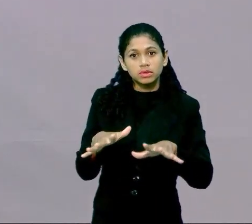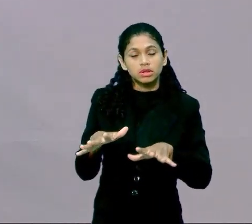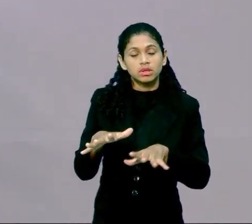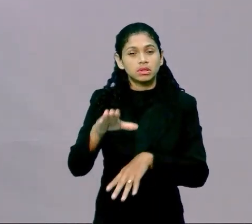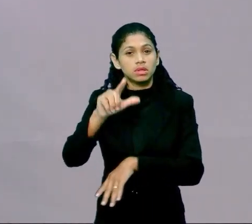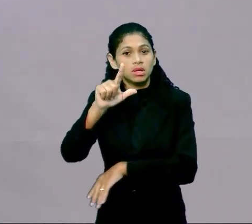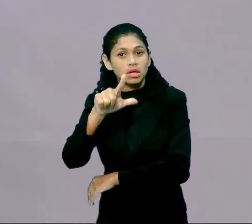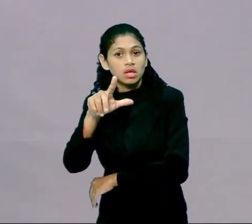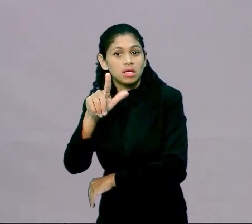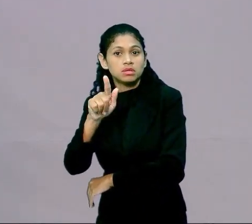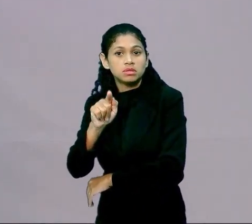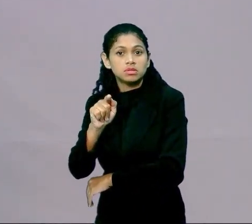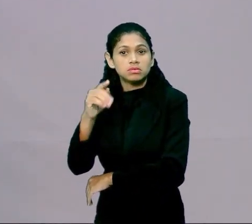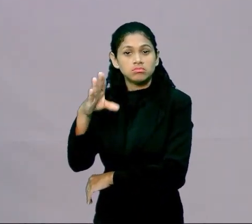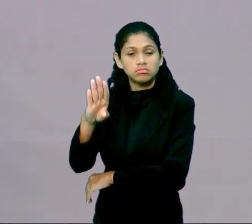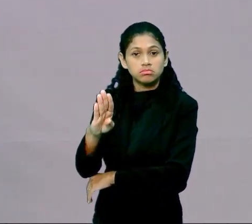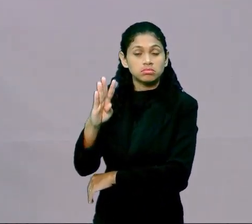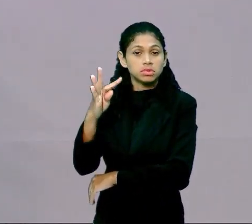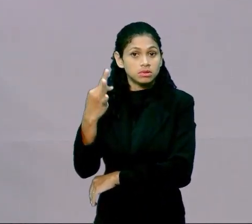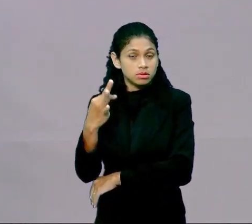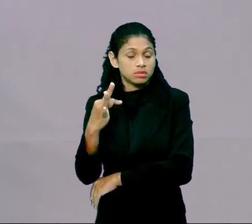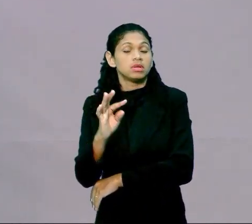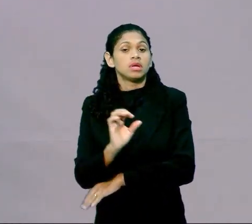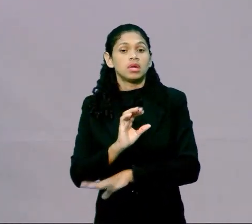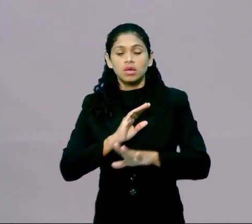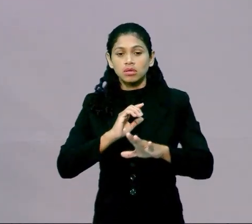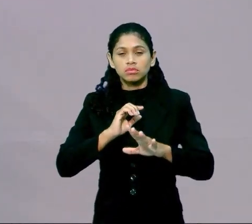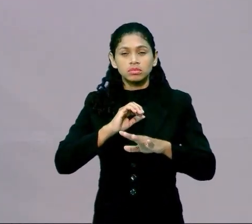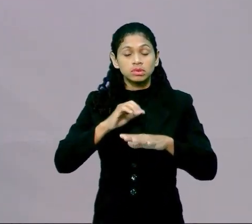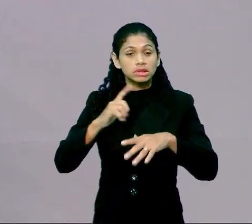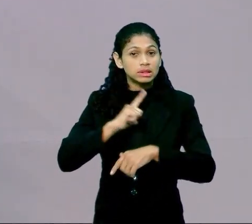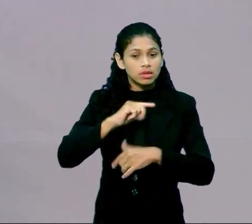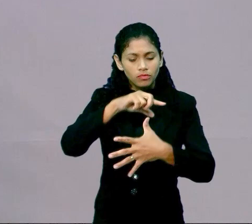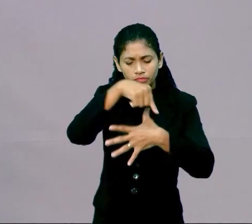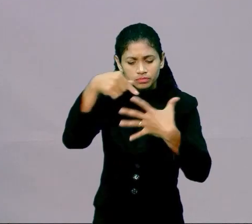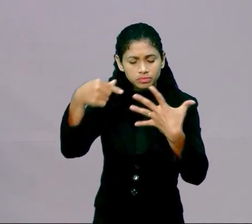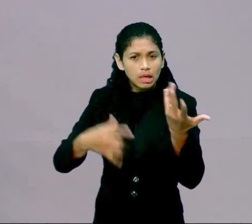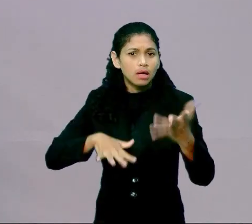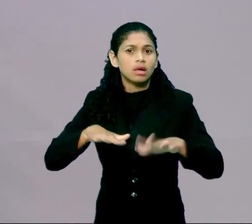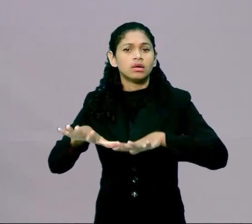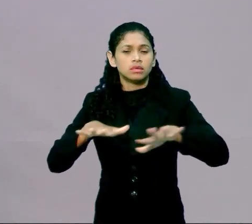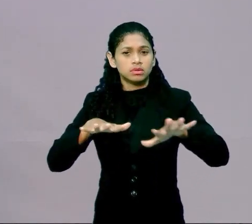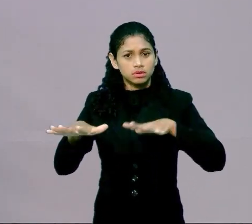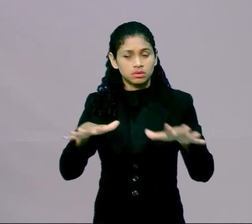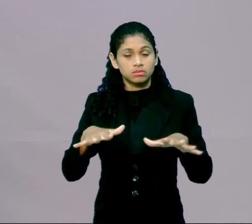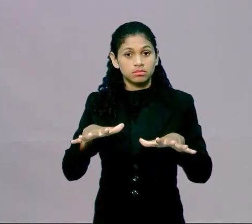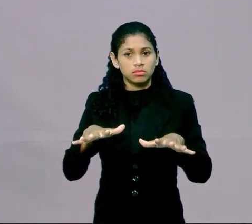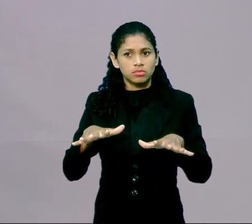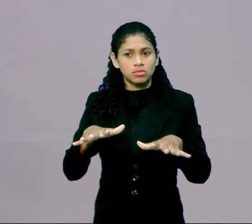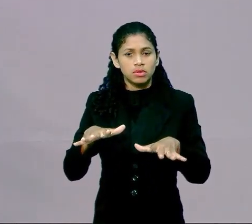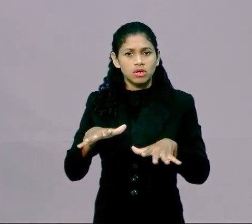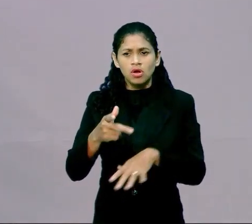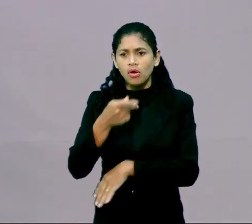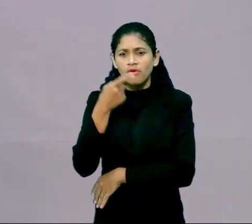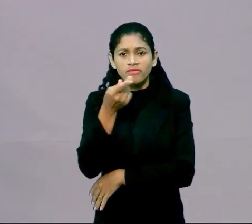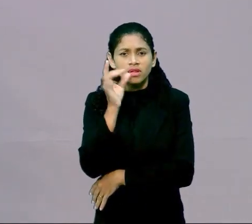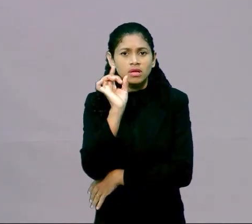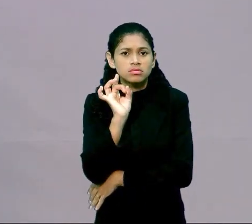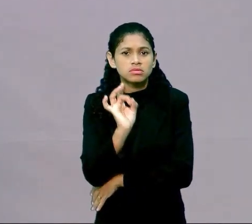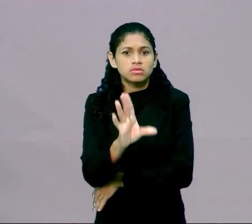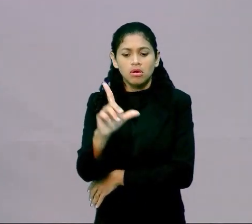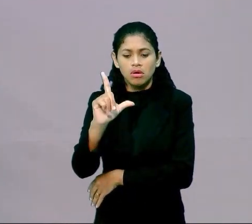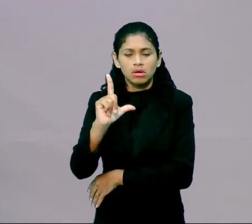Estado medidas, porque não basta somente dizer que o cidadão ele tem um direito. Todos nós